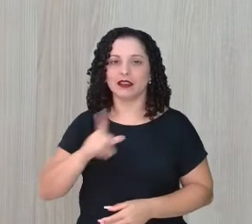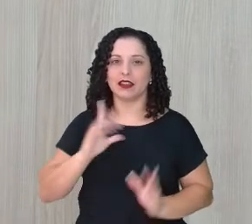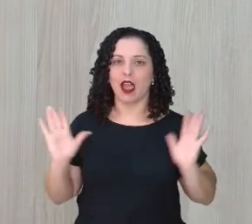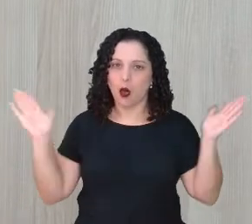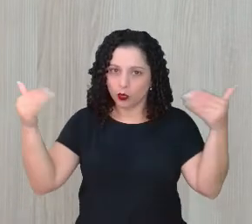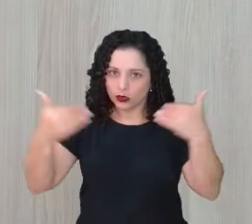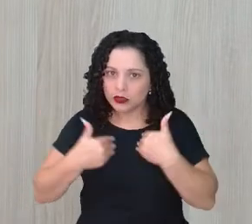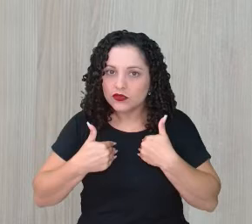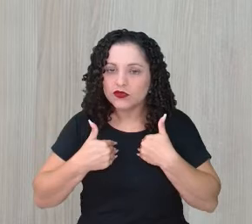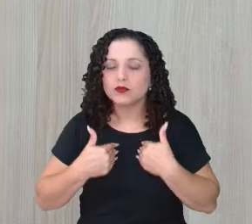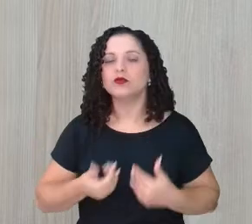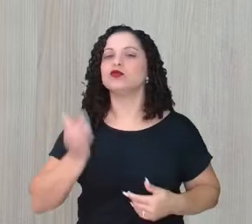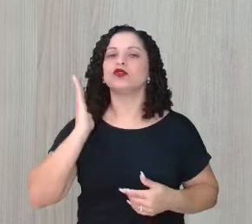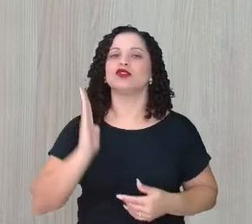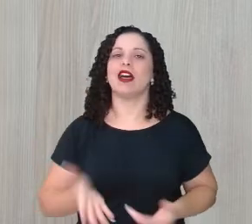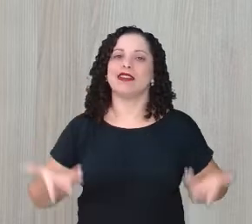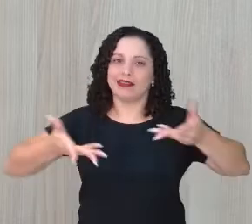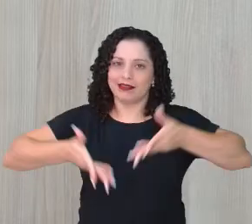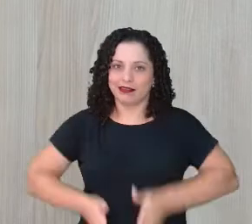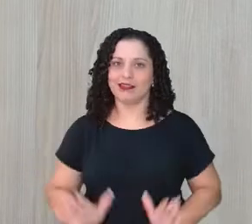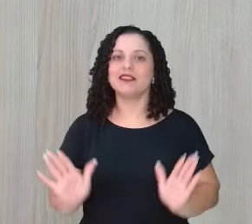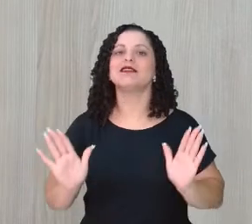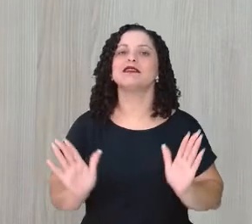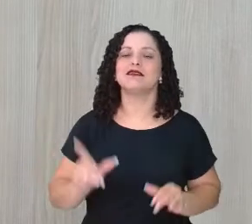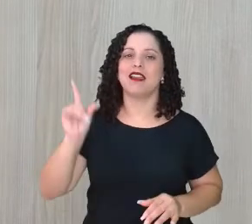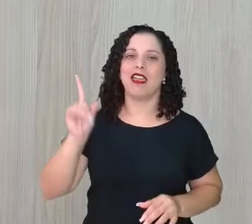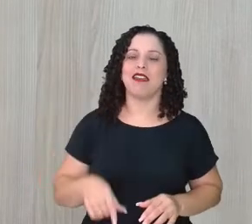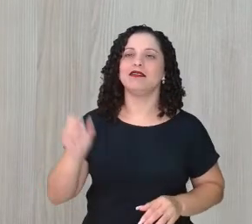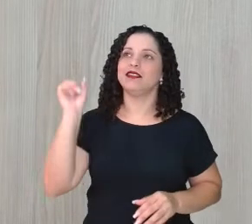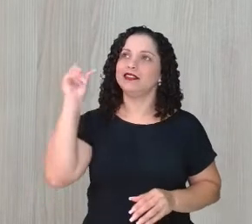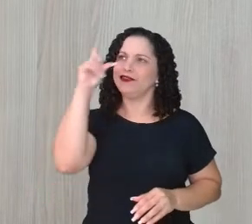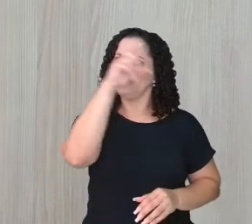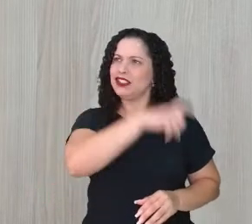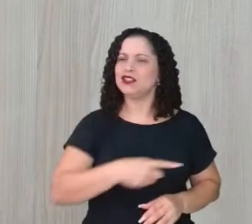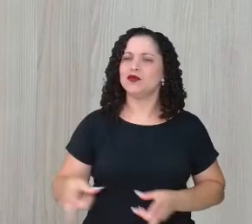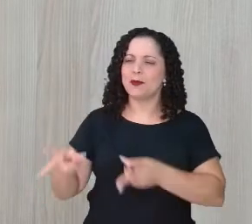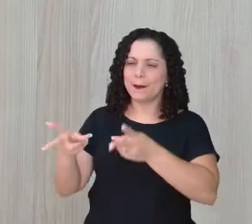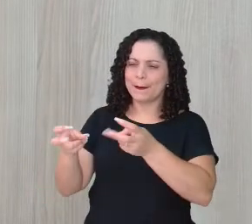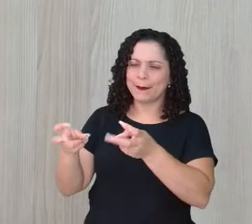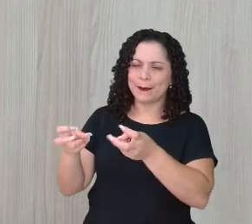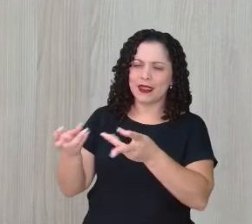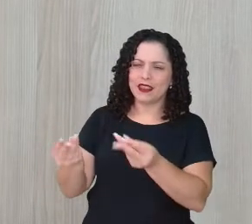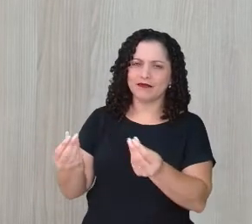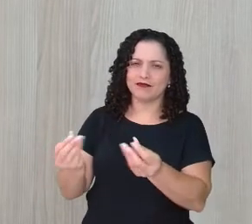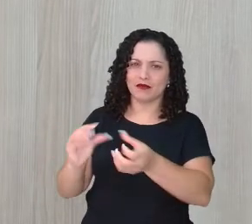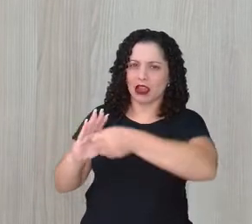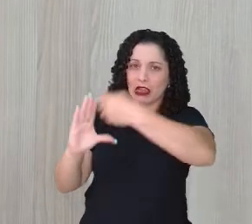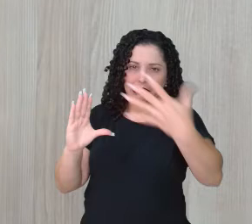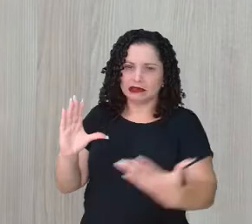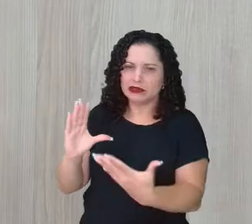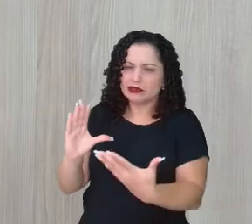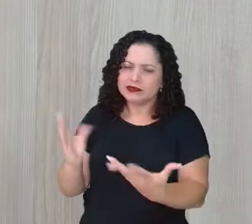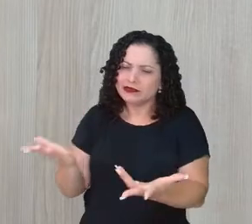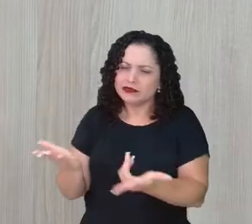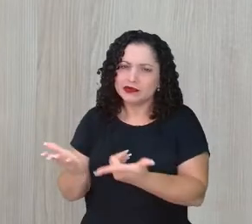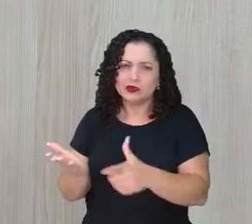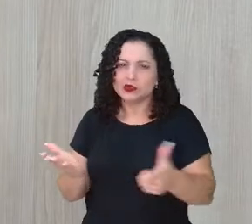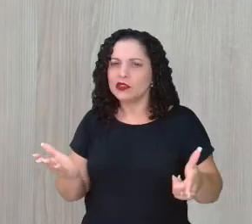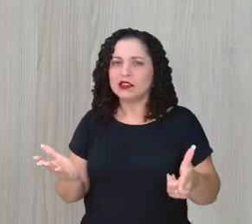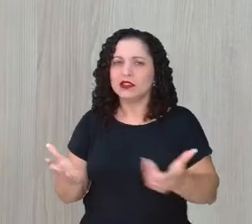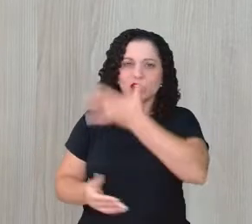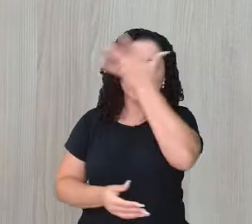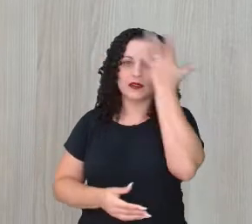autismo, que ela vem já com o autismo, é difícil você identificar muito cedo. Então, as pessoas só vão